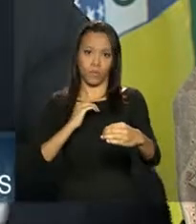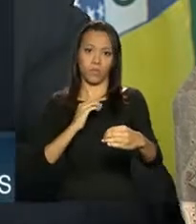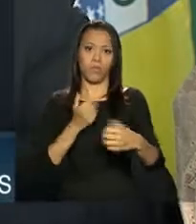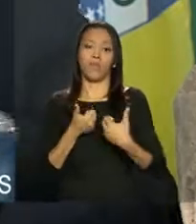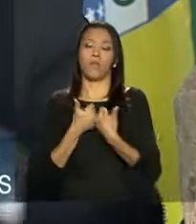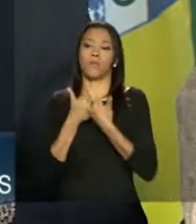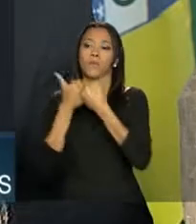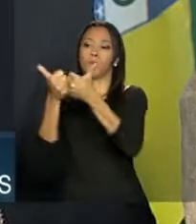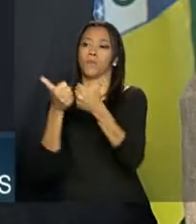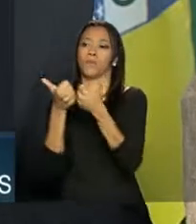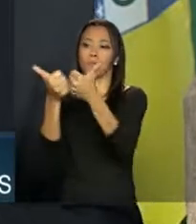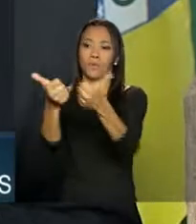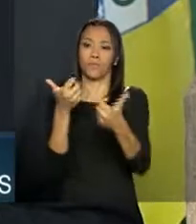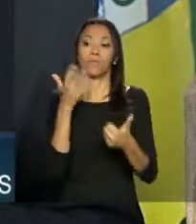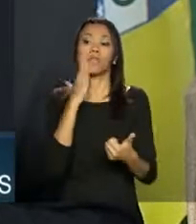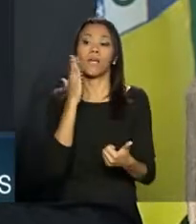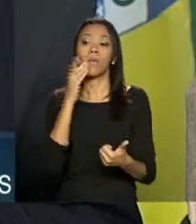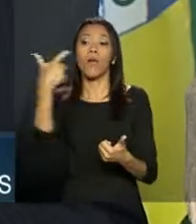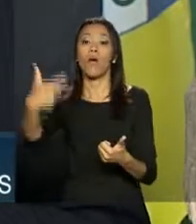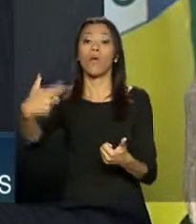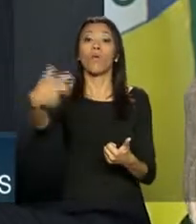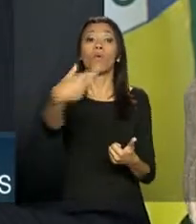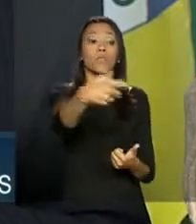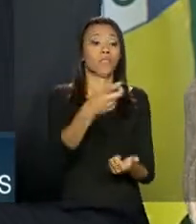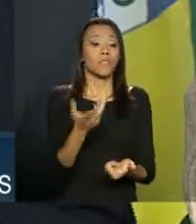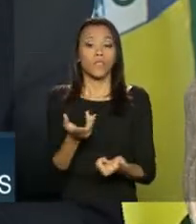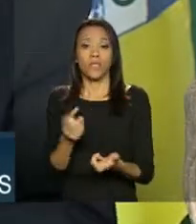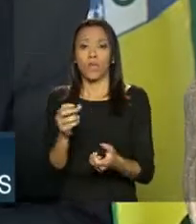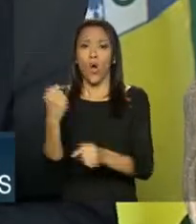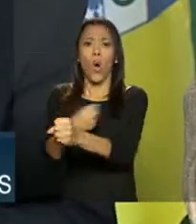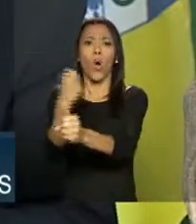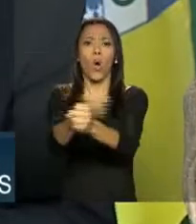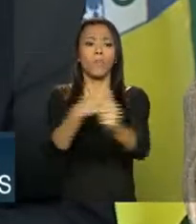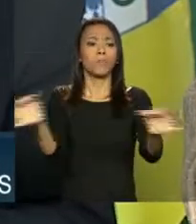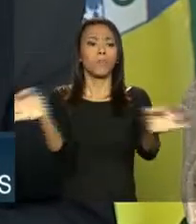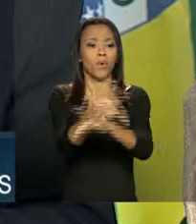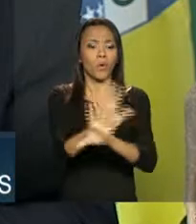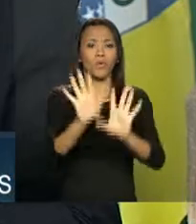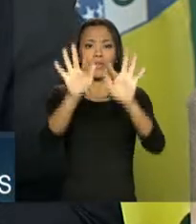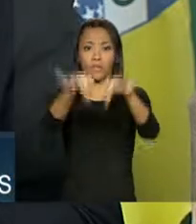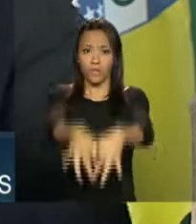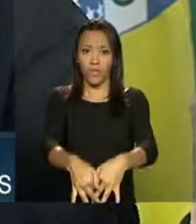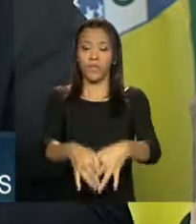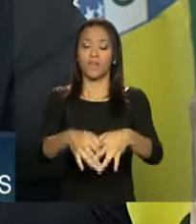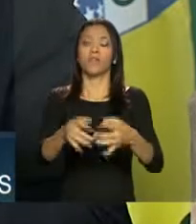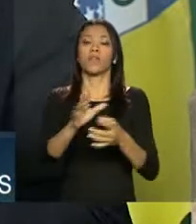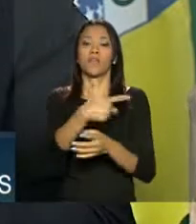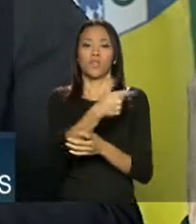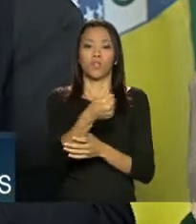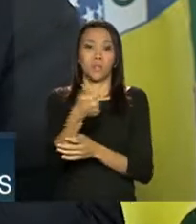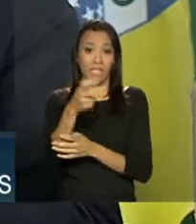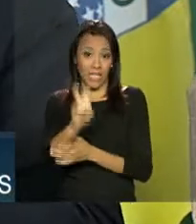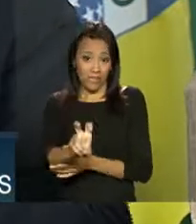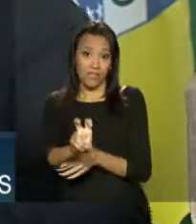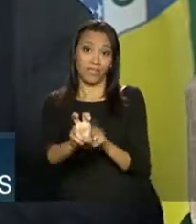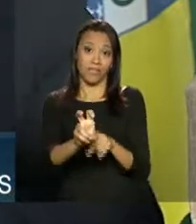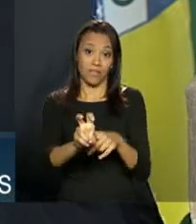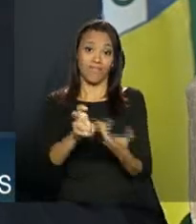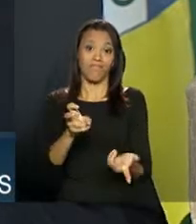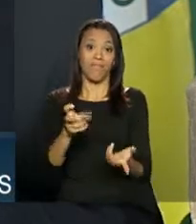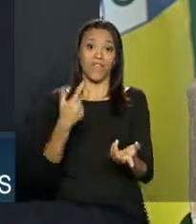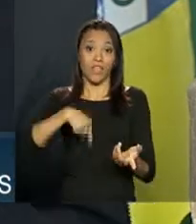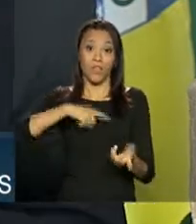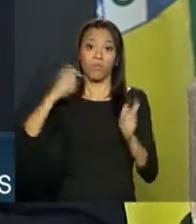a busca é de identificar todas as obras que ficam prontas em 2015 obras hídricas que a gente